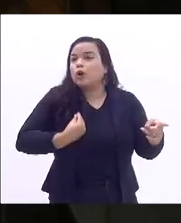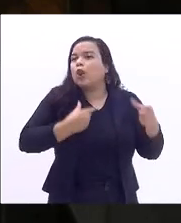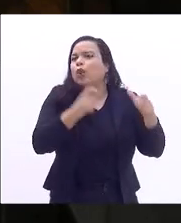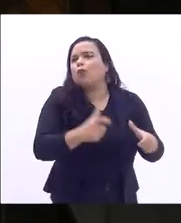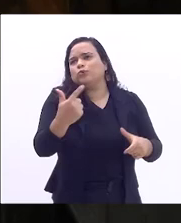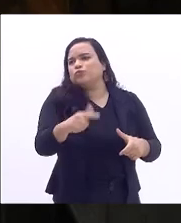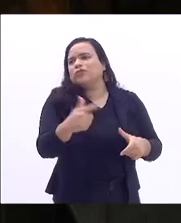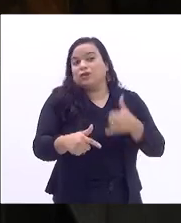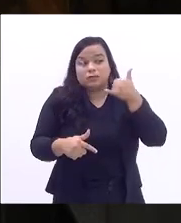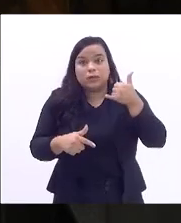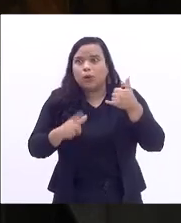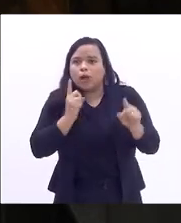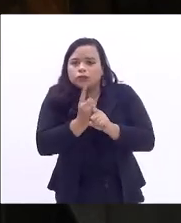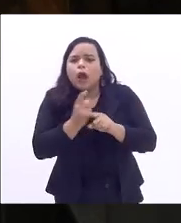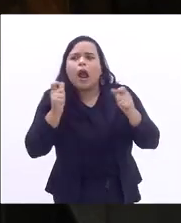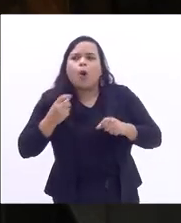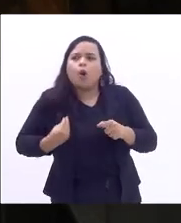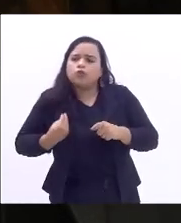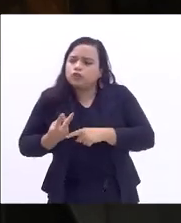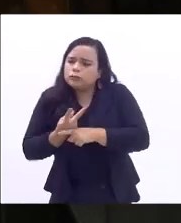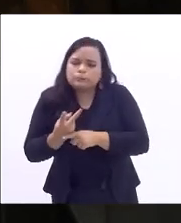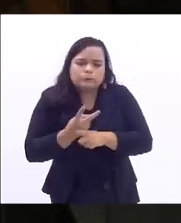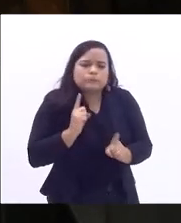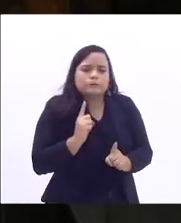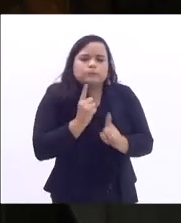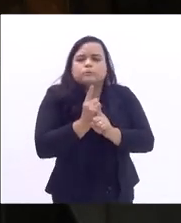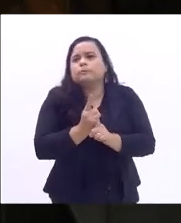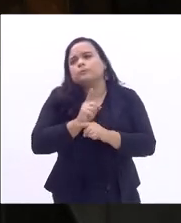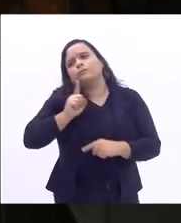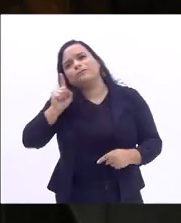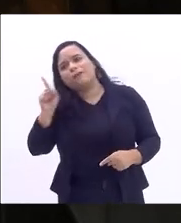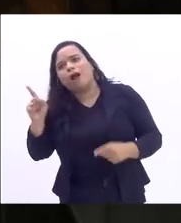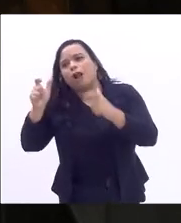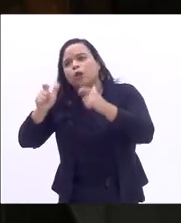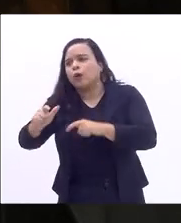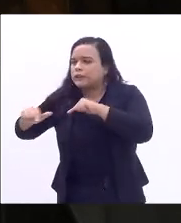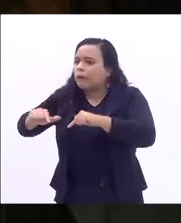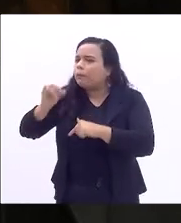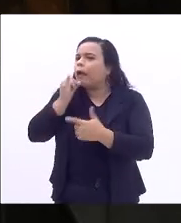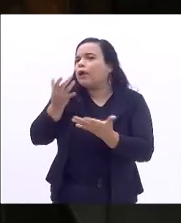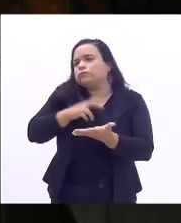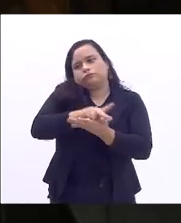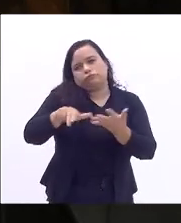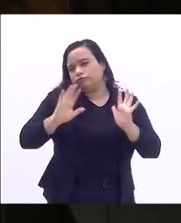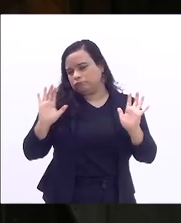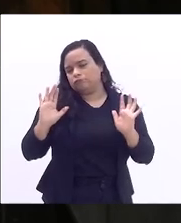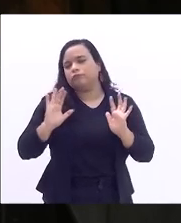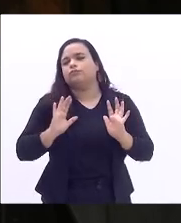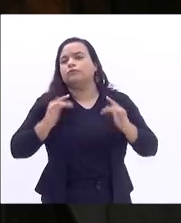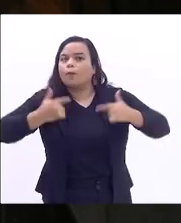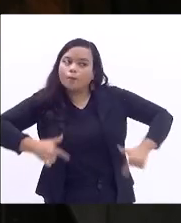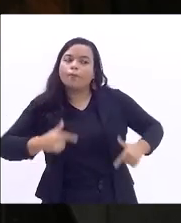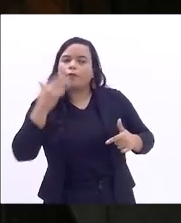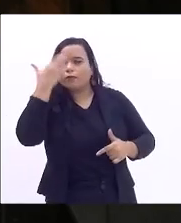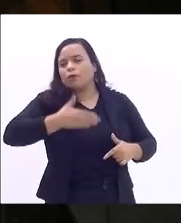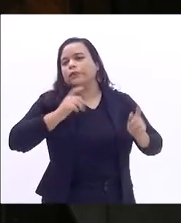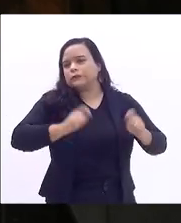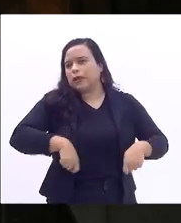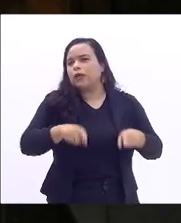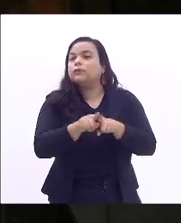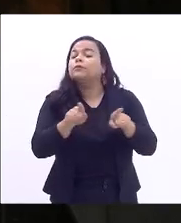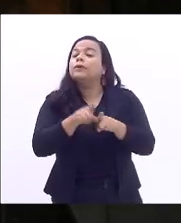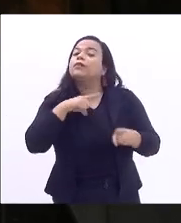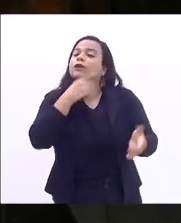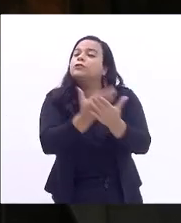na E aí sim vai foi feito um estudo Deputado a Mônica vossa excelência conhece